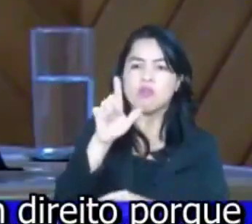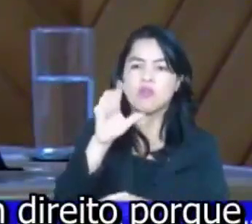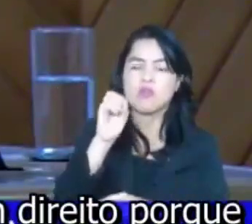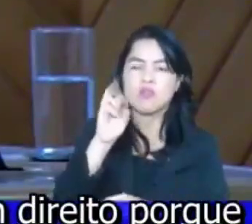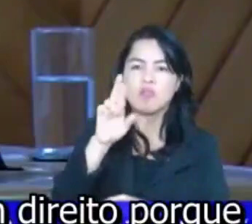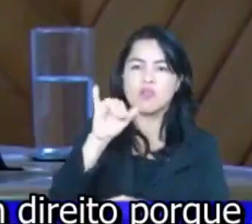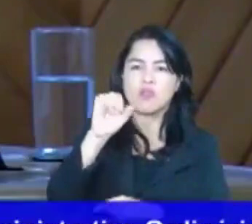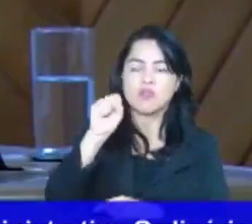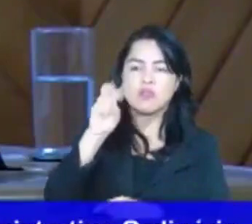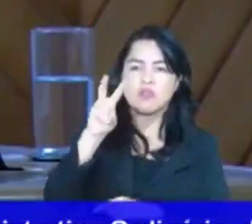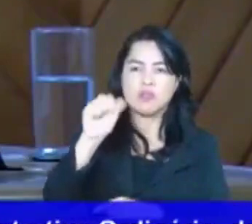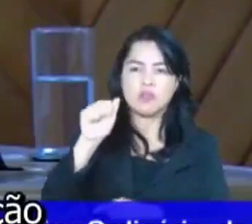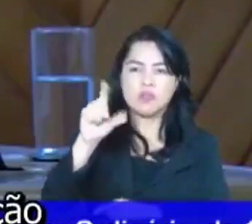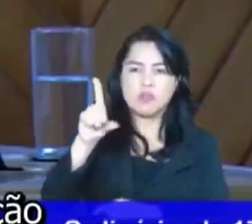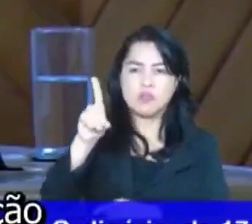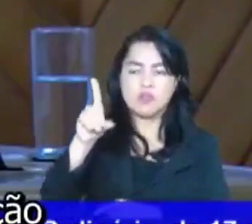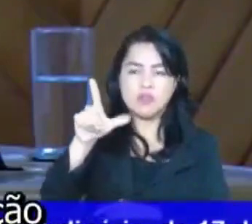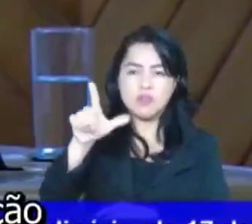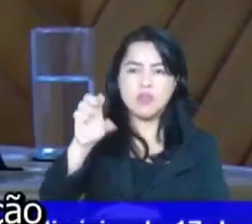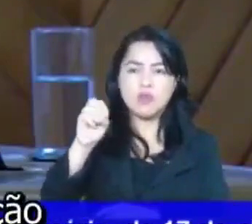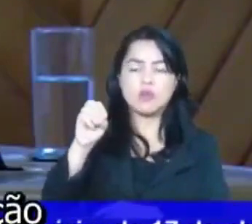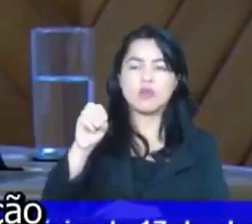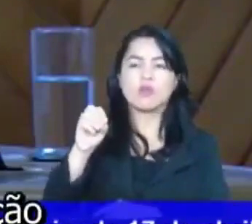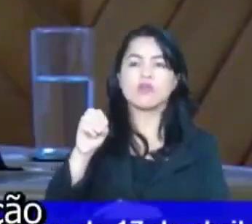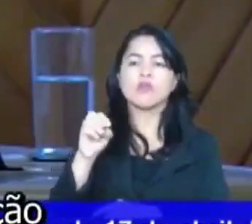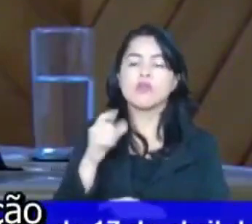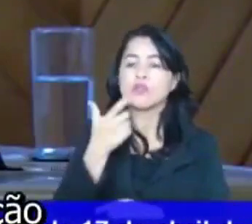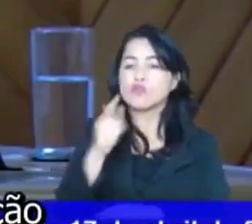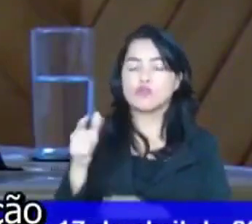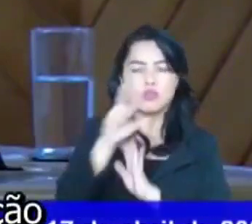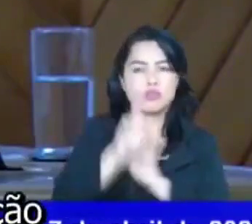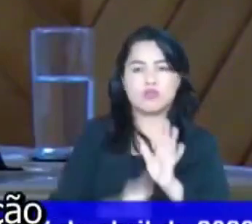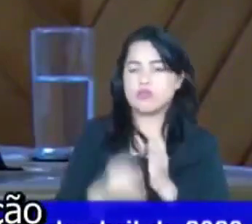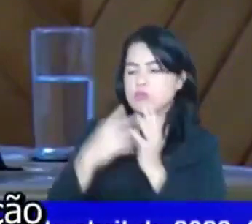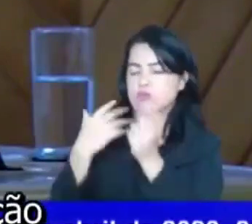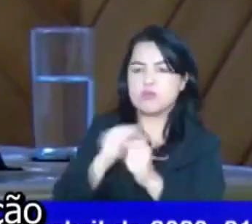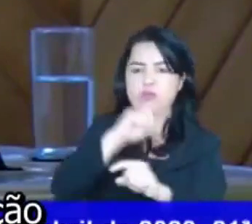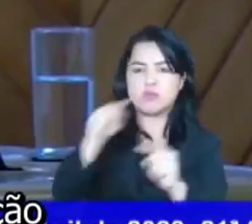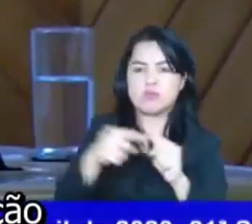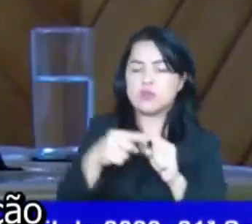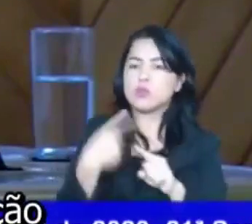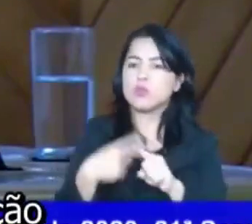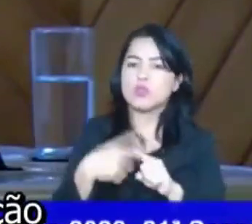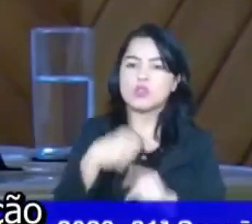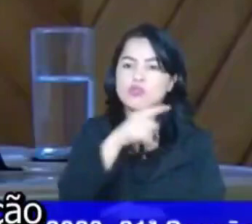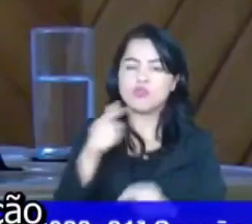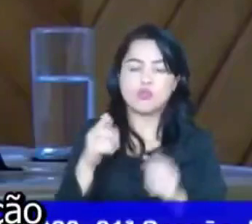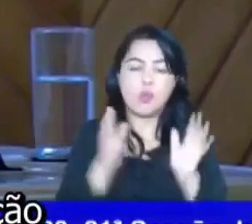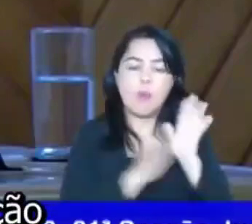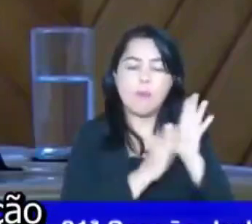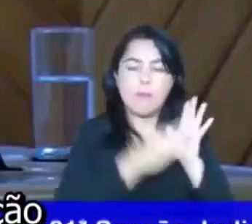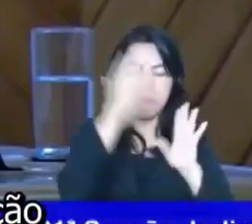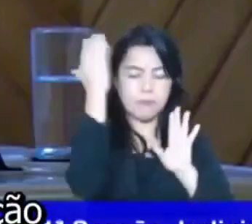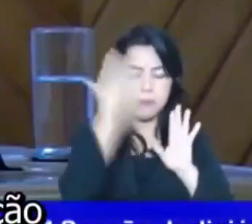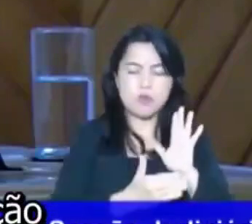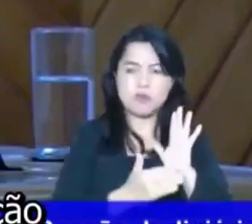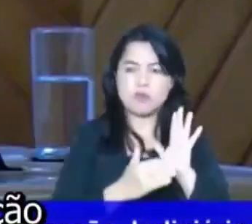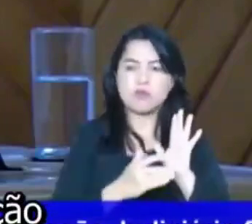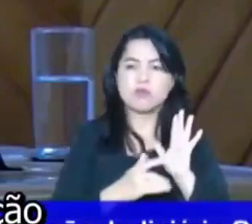Consequentemente, ele não tem direito. Por quê? Porque não há a comprovação